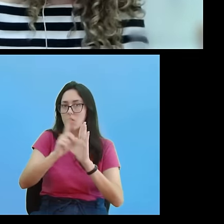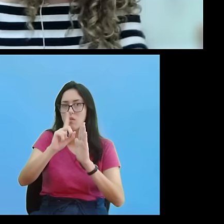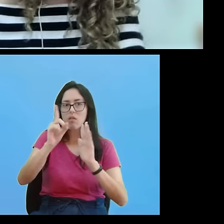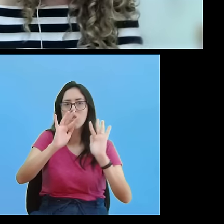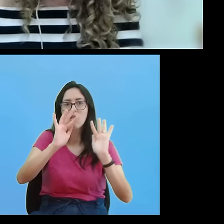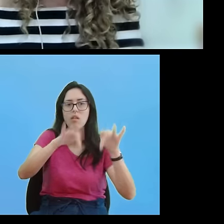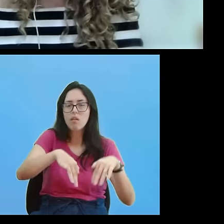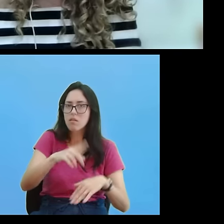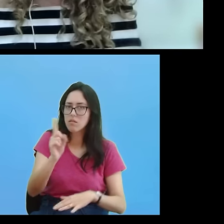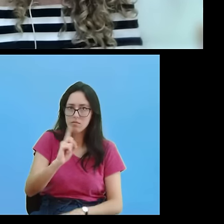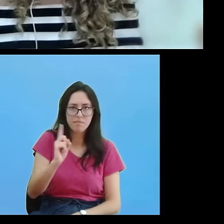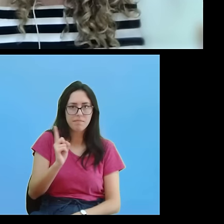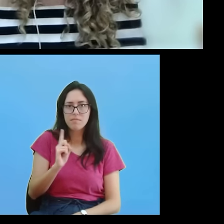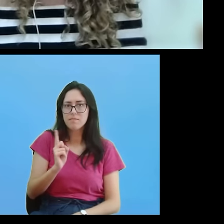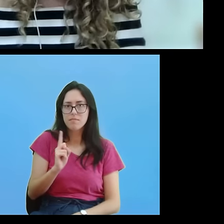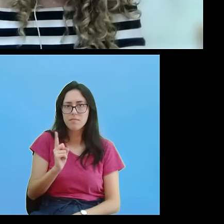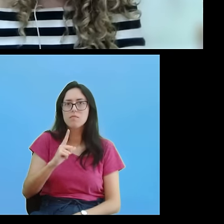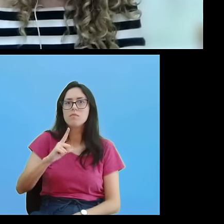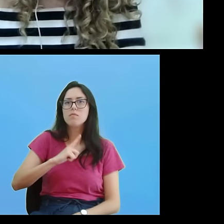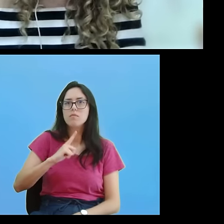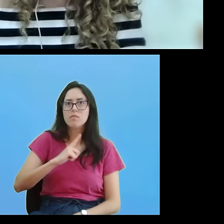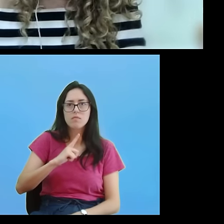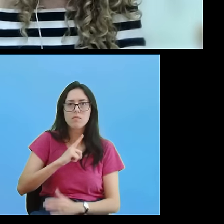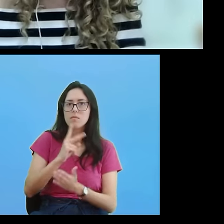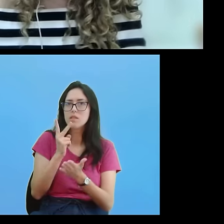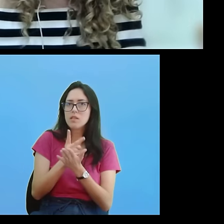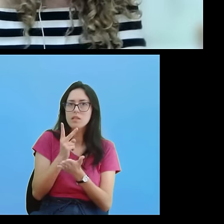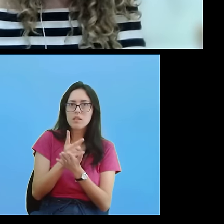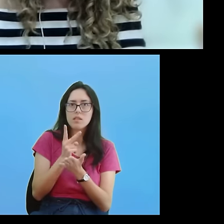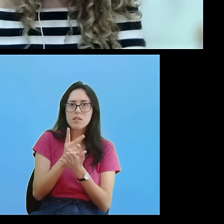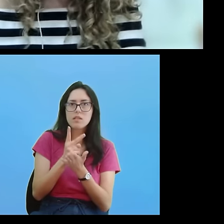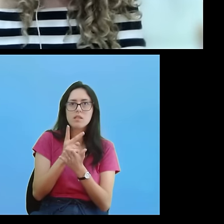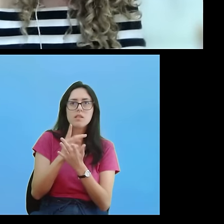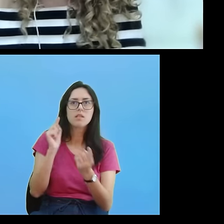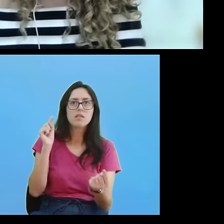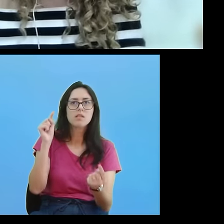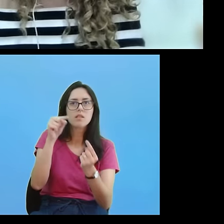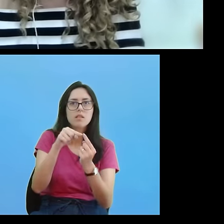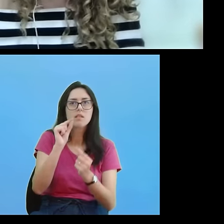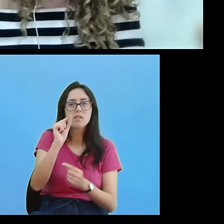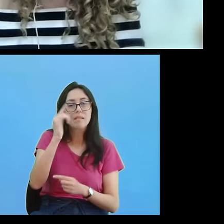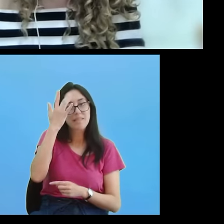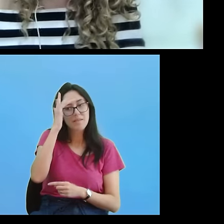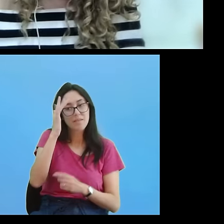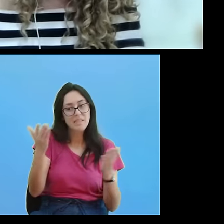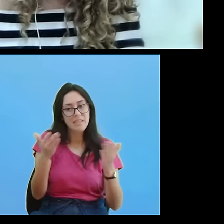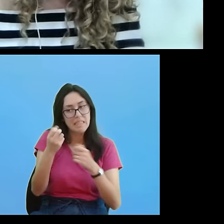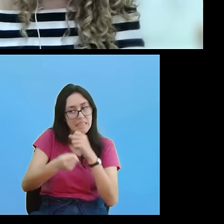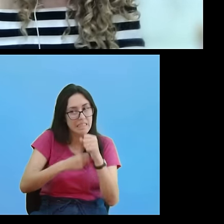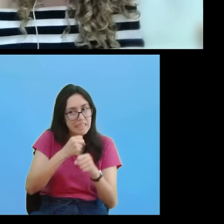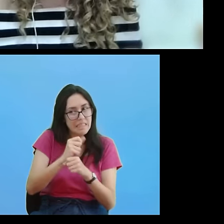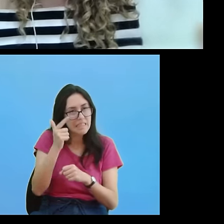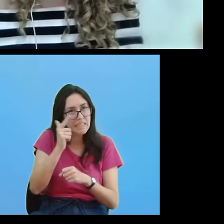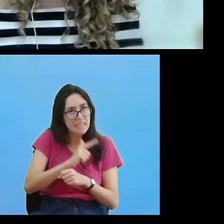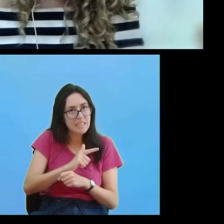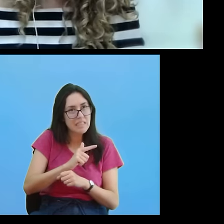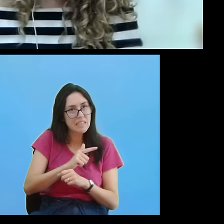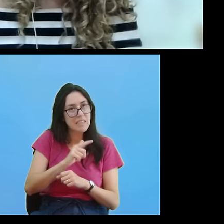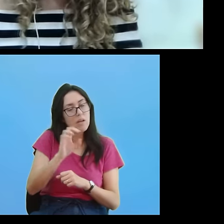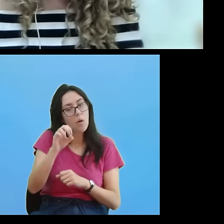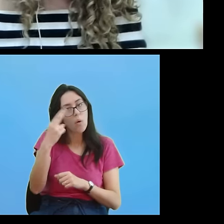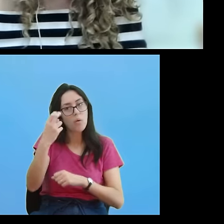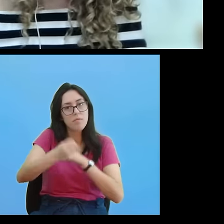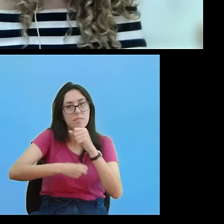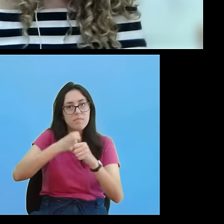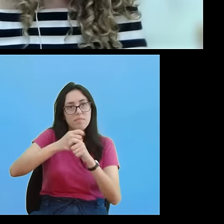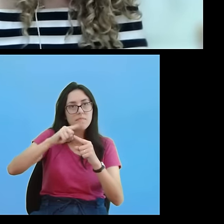A gente tem uma intenção de que, não sei se esse ano a gente consegue, mas se não no próximo, integrar a